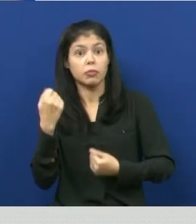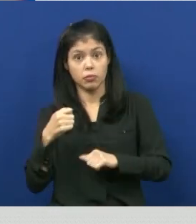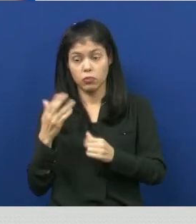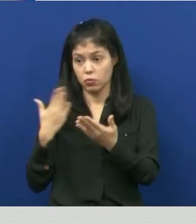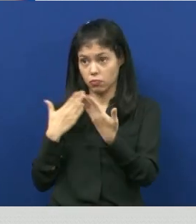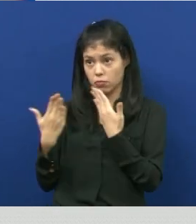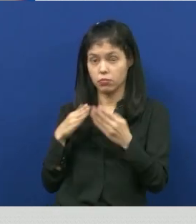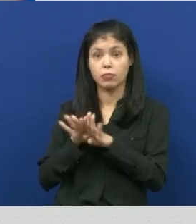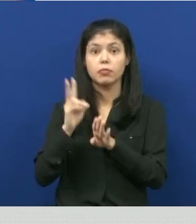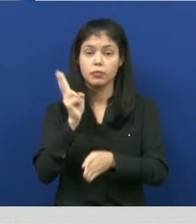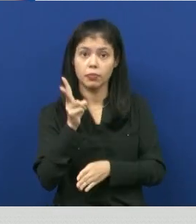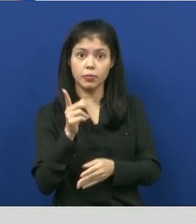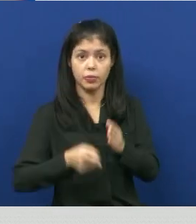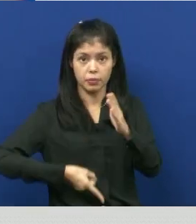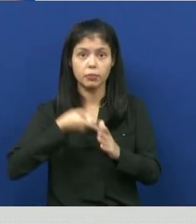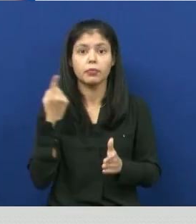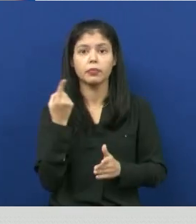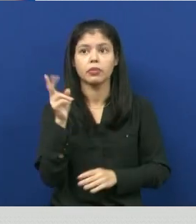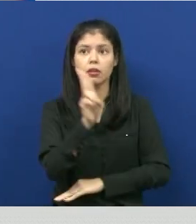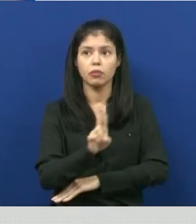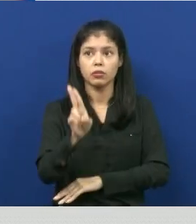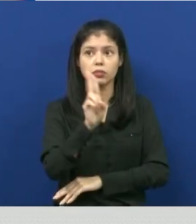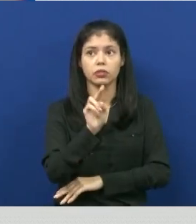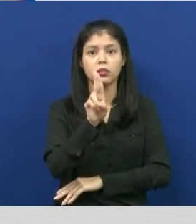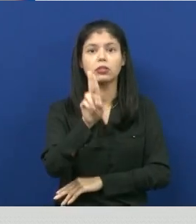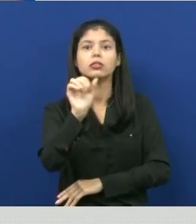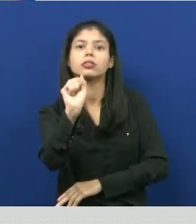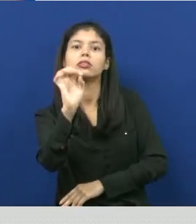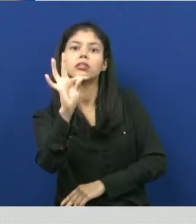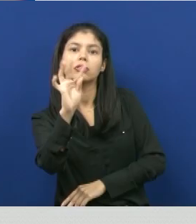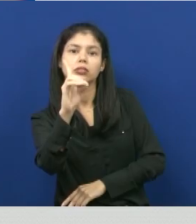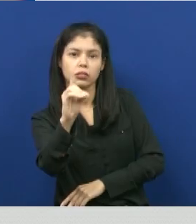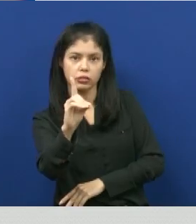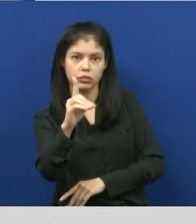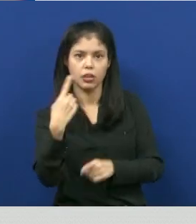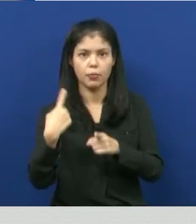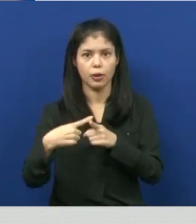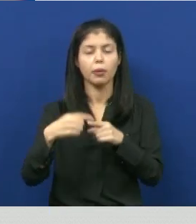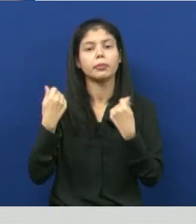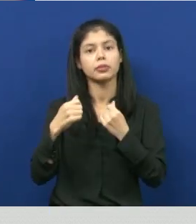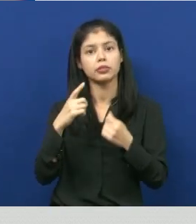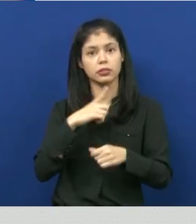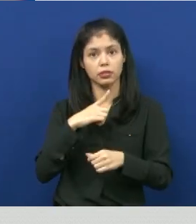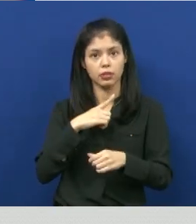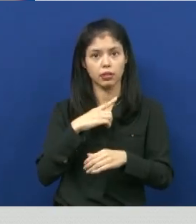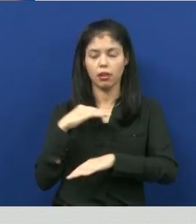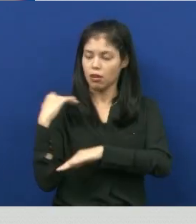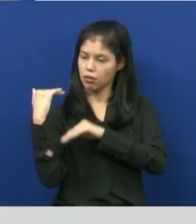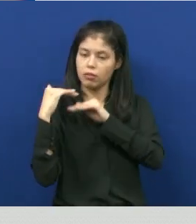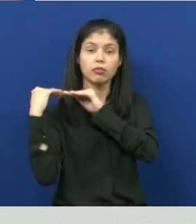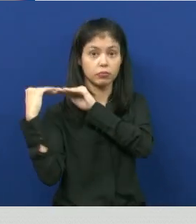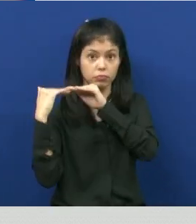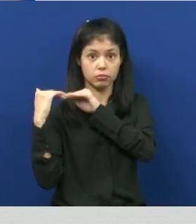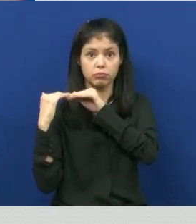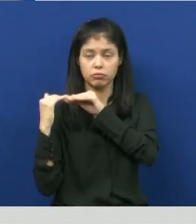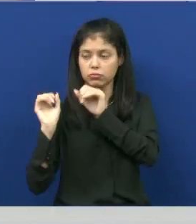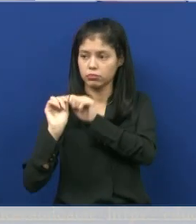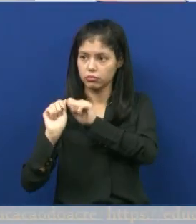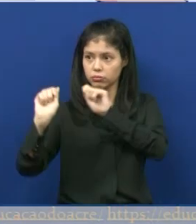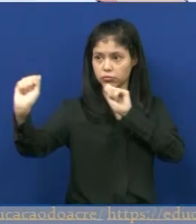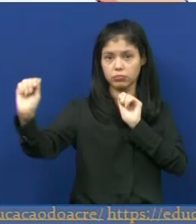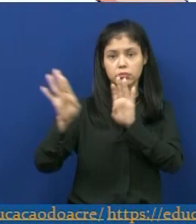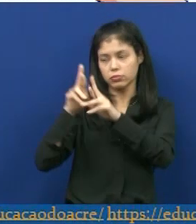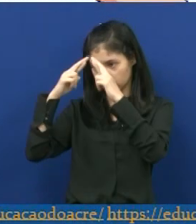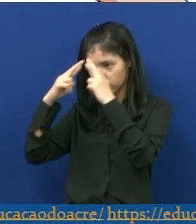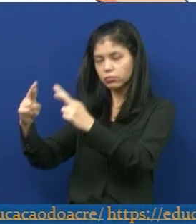primeira vez, eu vou utilizar o pronome de tratamento usted, porque eu necessito também manter esse certo distanciamento, esse